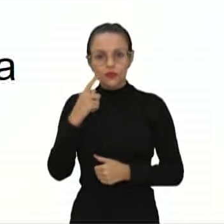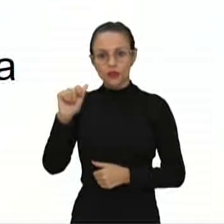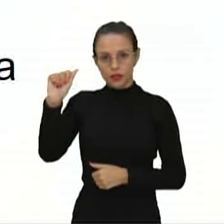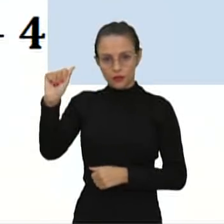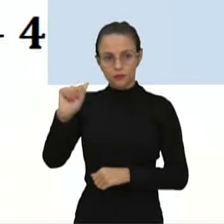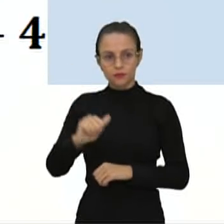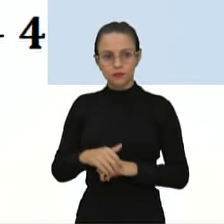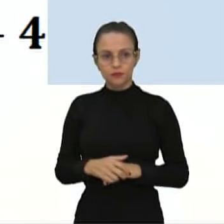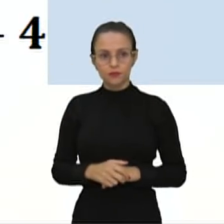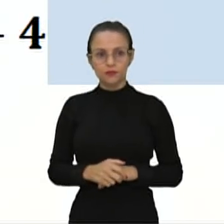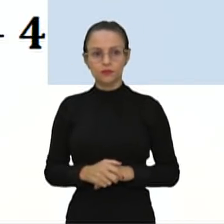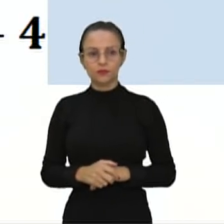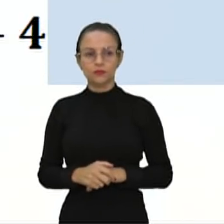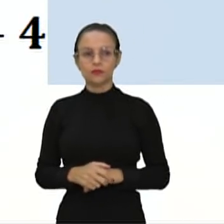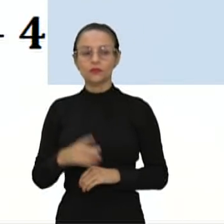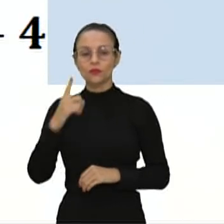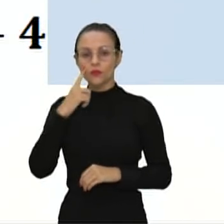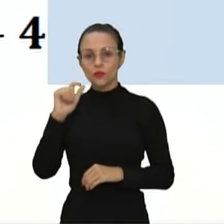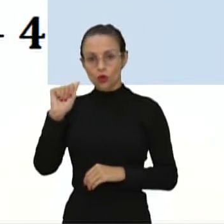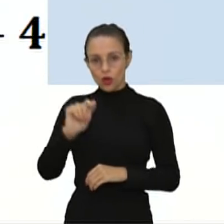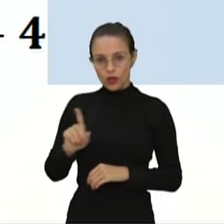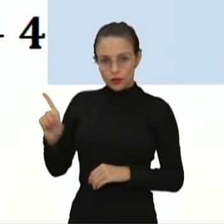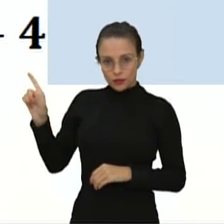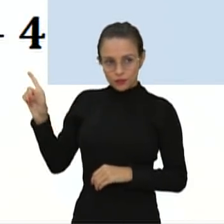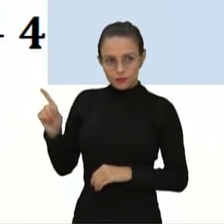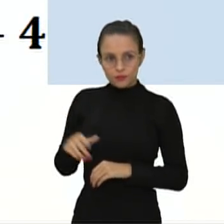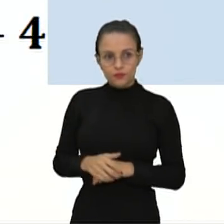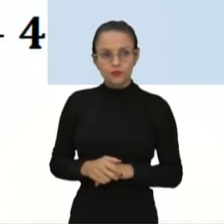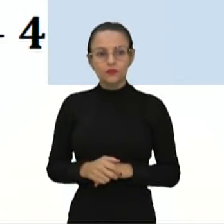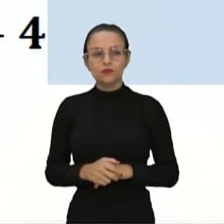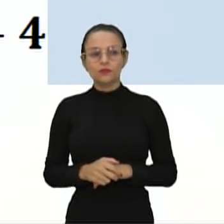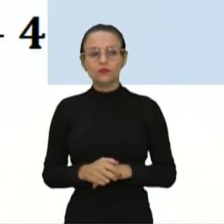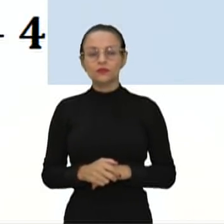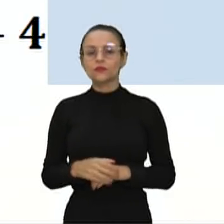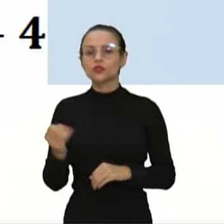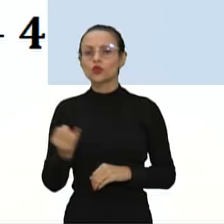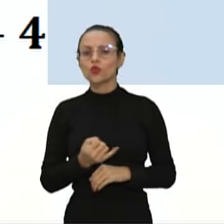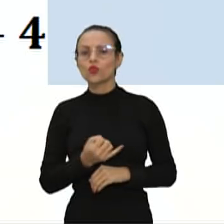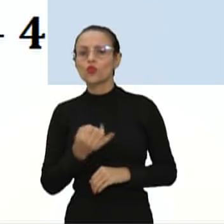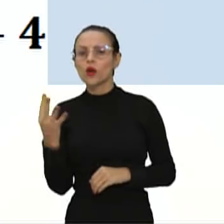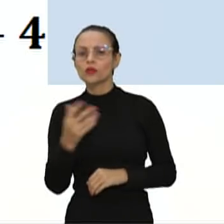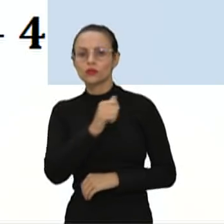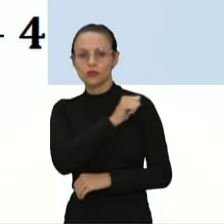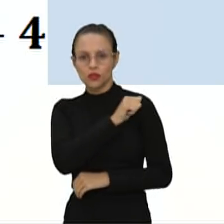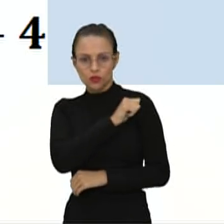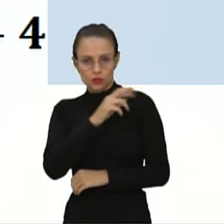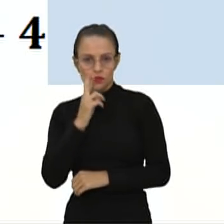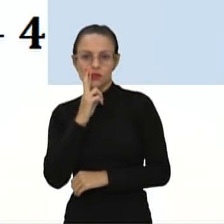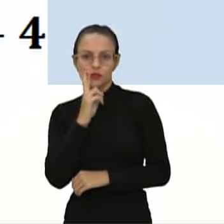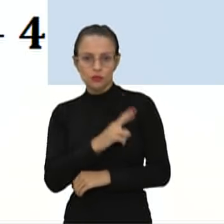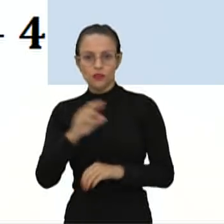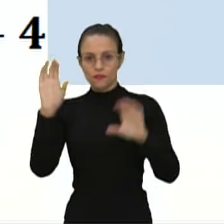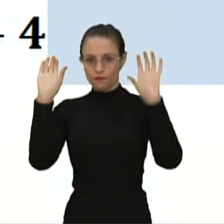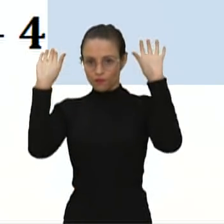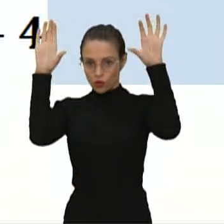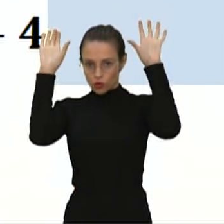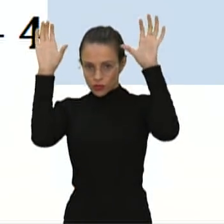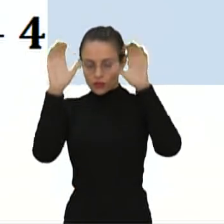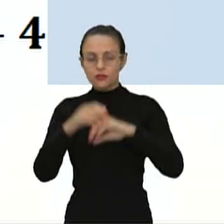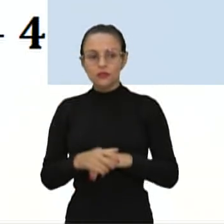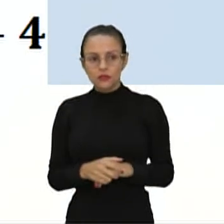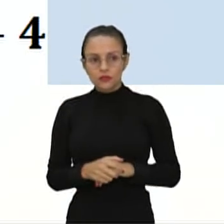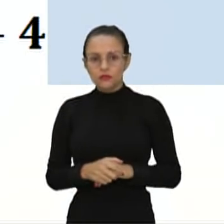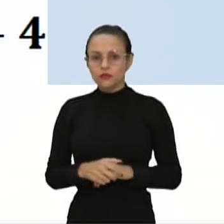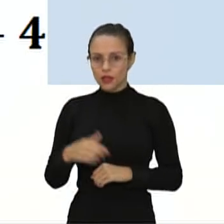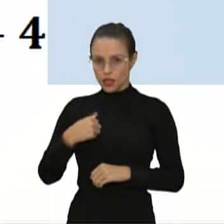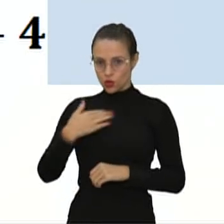A. Então, na A nós temos o quê? A quantidade de alunos que responderam, que são vôlei, né? De vôlei.